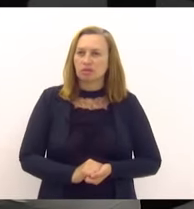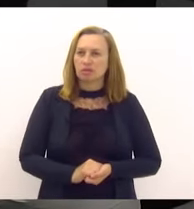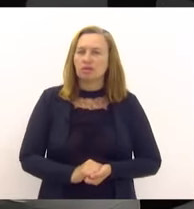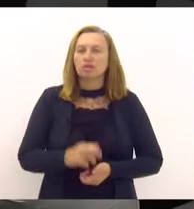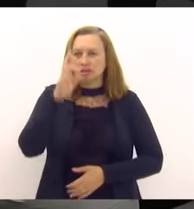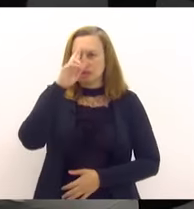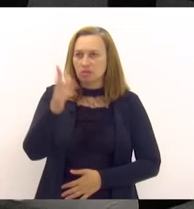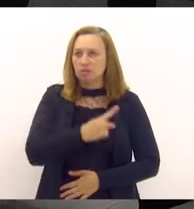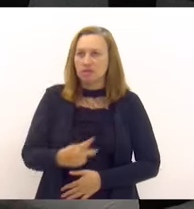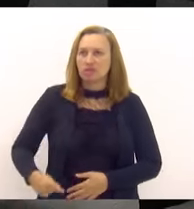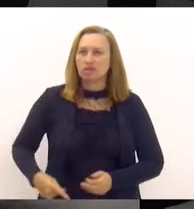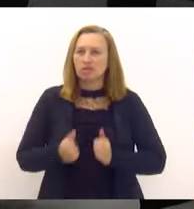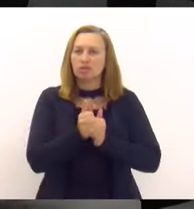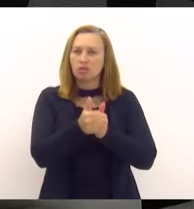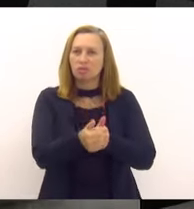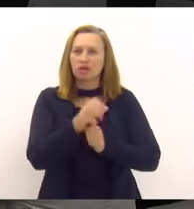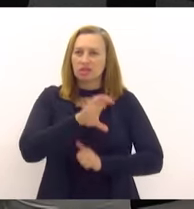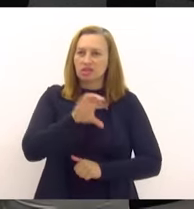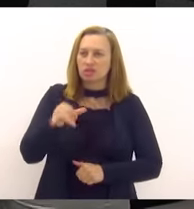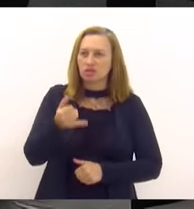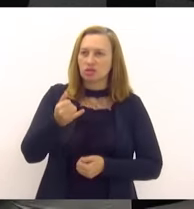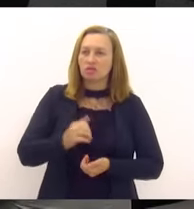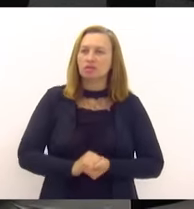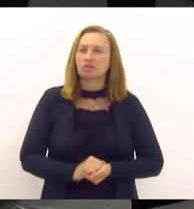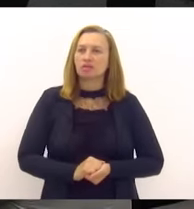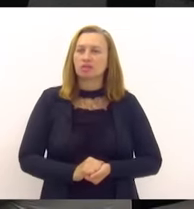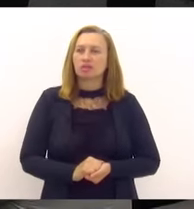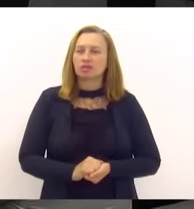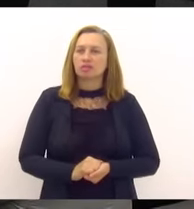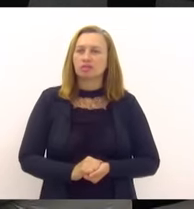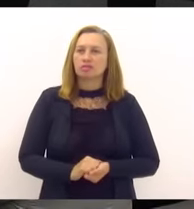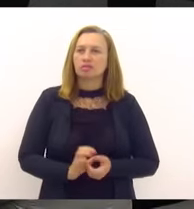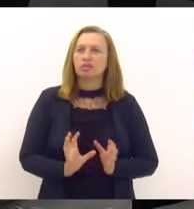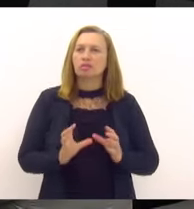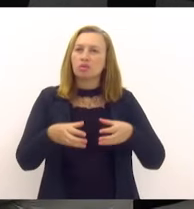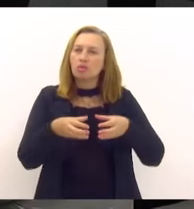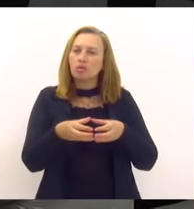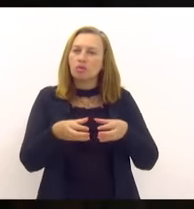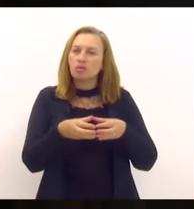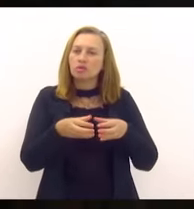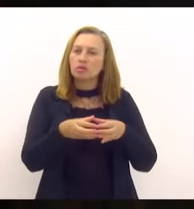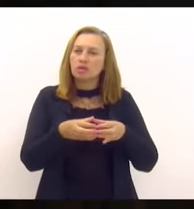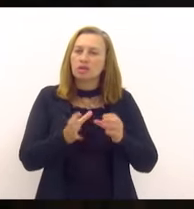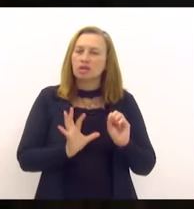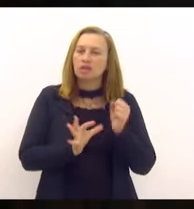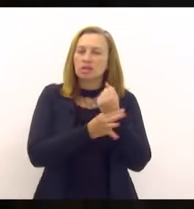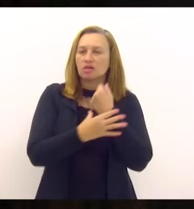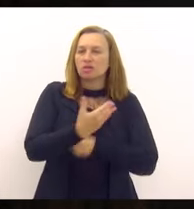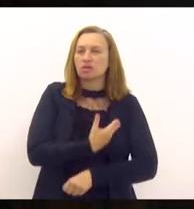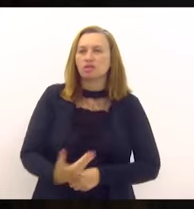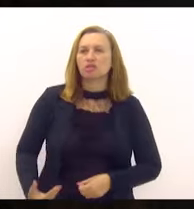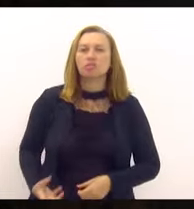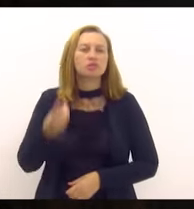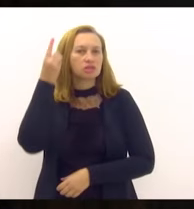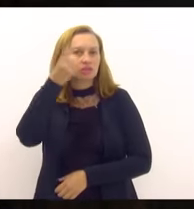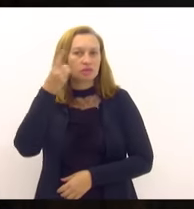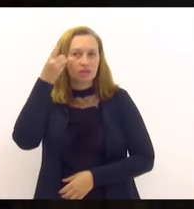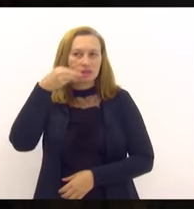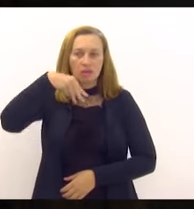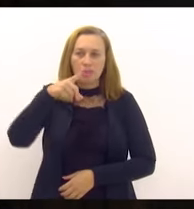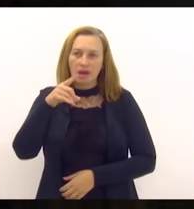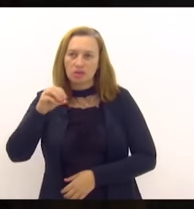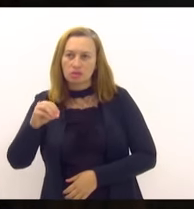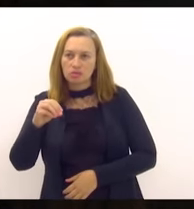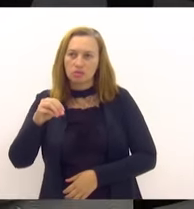Senhor presidente, acompanha a CCJ, senhor presidente. Muito obrigado. Pela Comissão de Segurança Pública, deputado Márcio Gualberto,